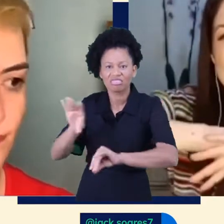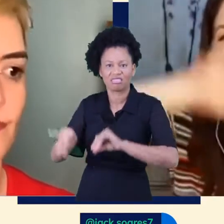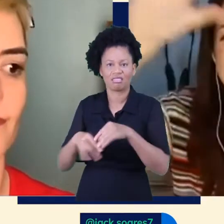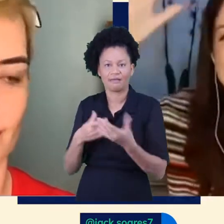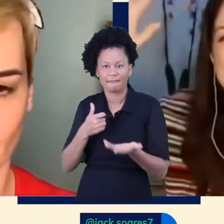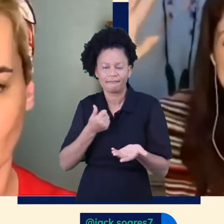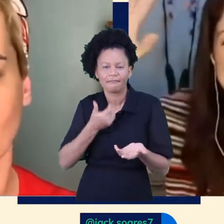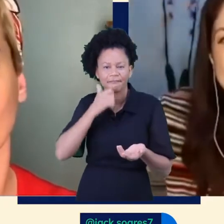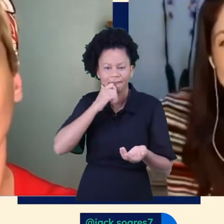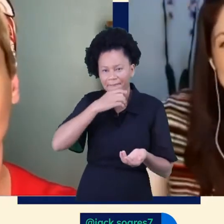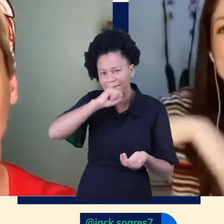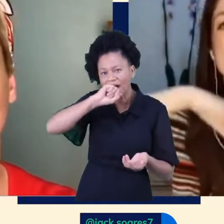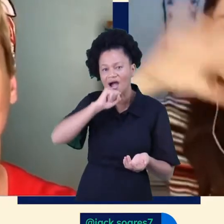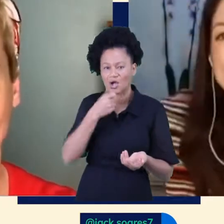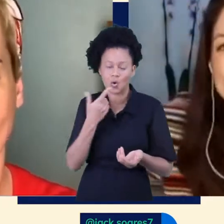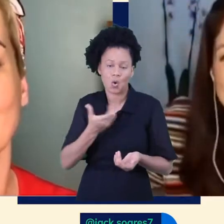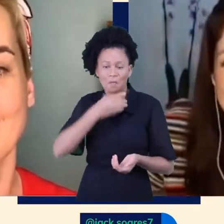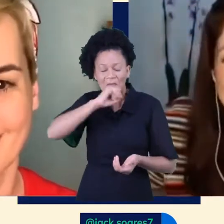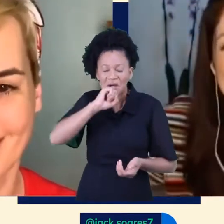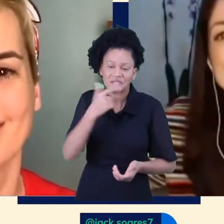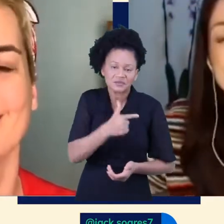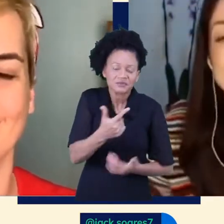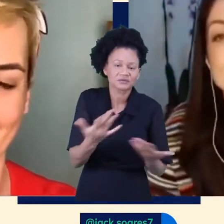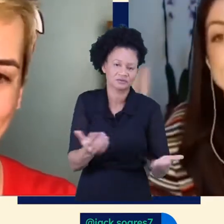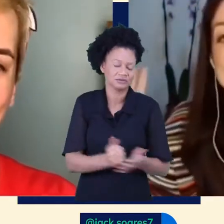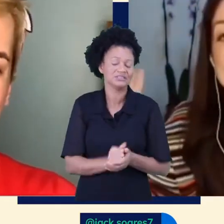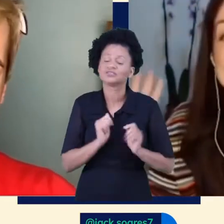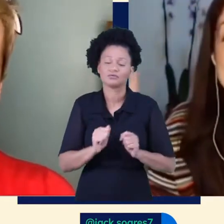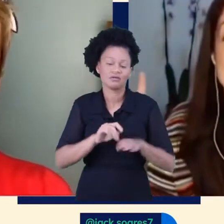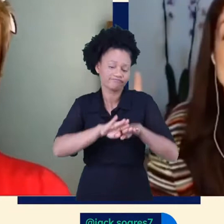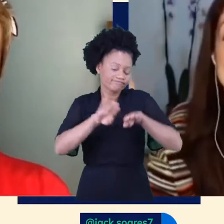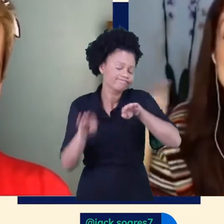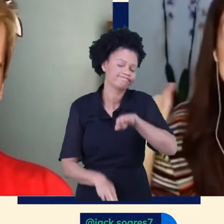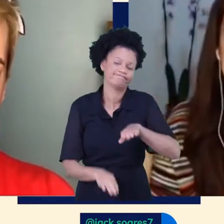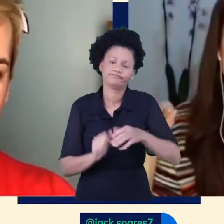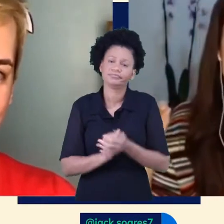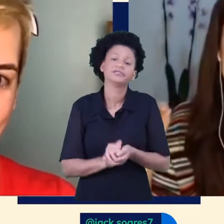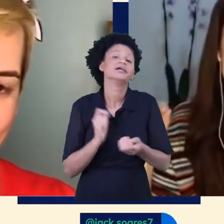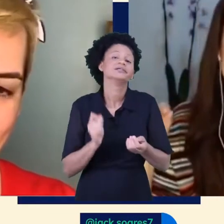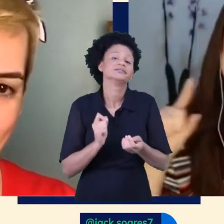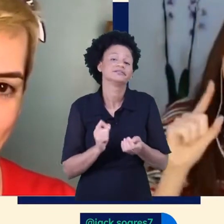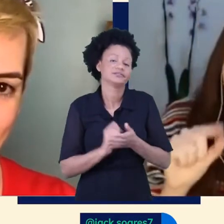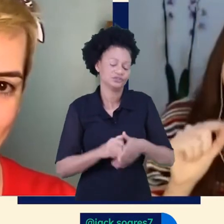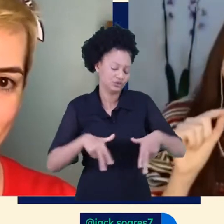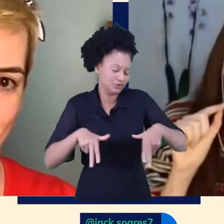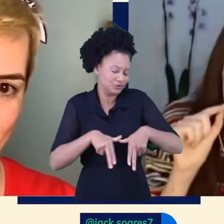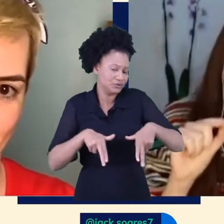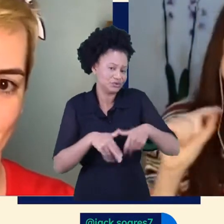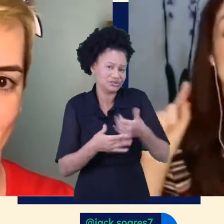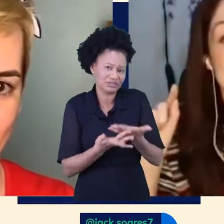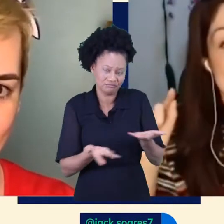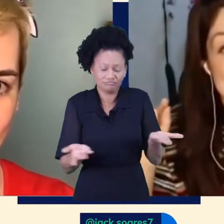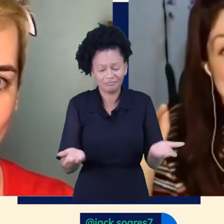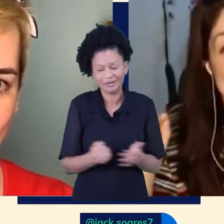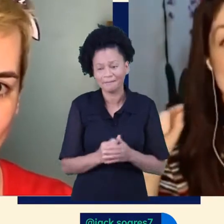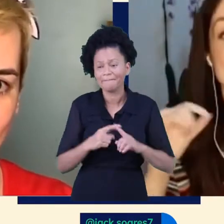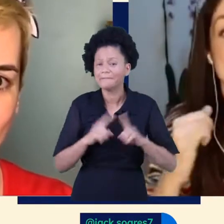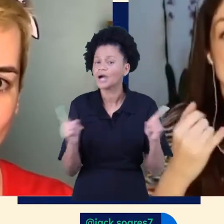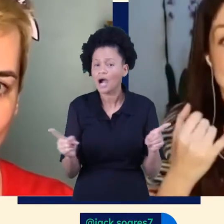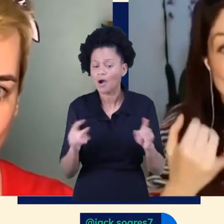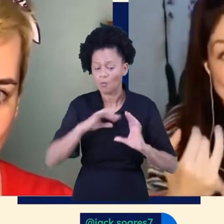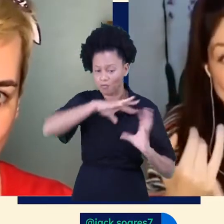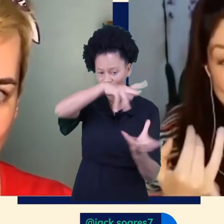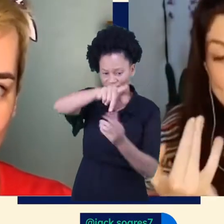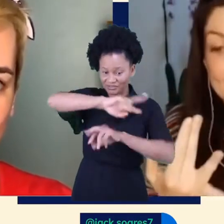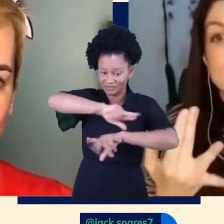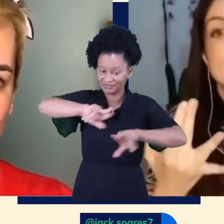é maravilhosa. Inclusive, o mundo tem essas diferenças e essa diversidade. Qual que é o nosso problema? Desigualdade. Porque desigualdade